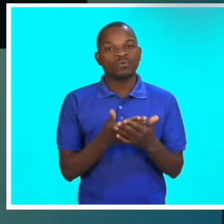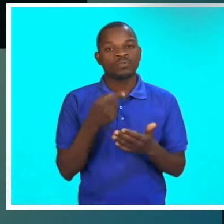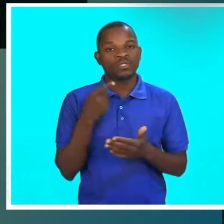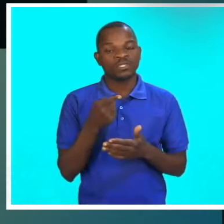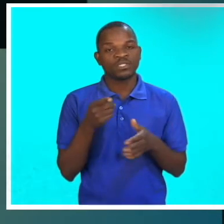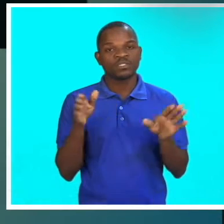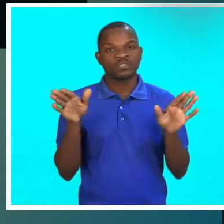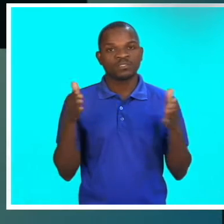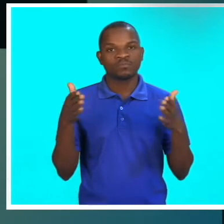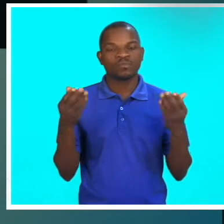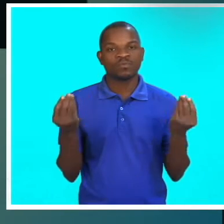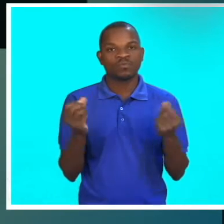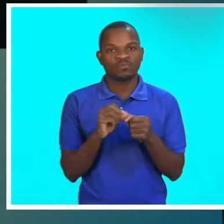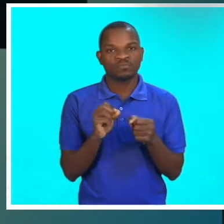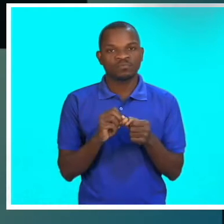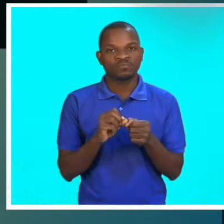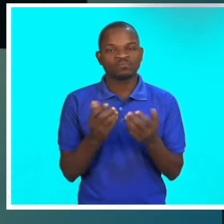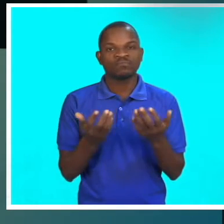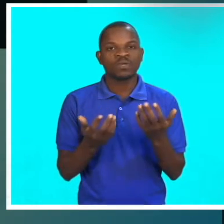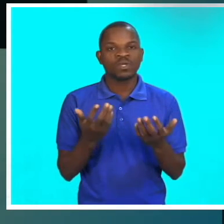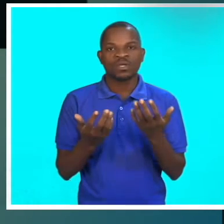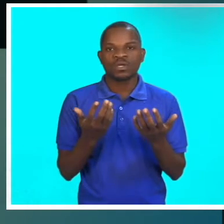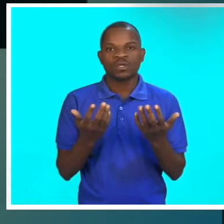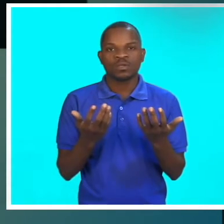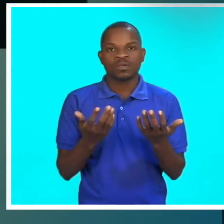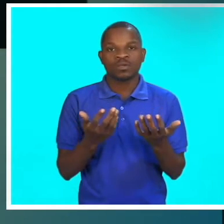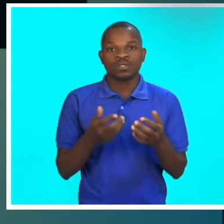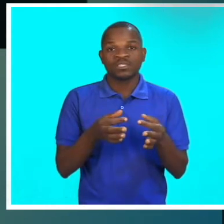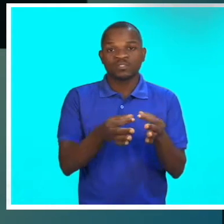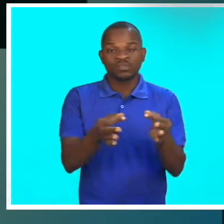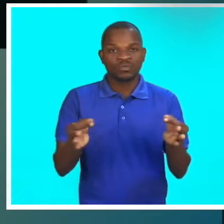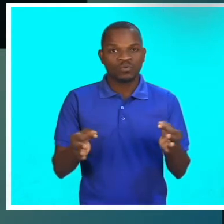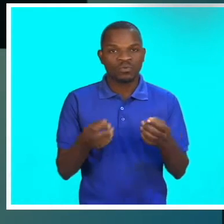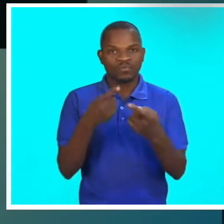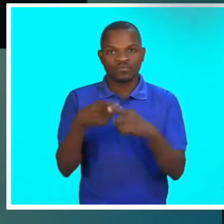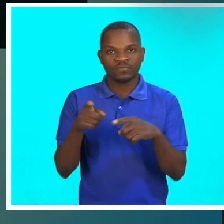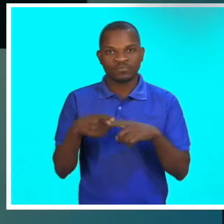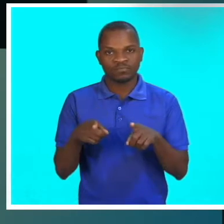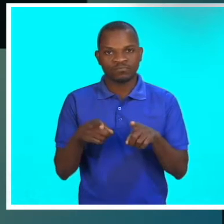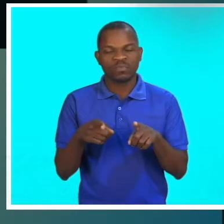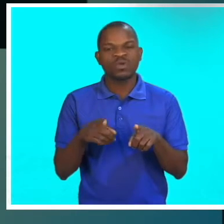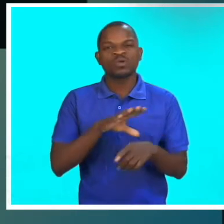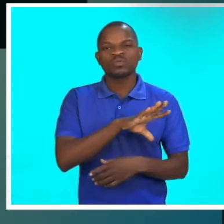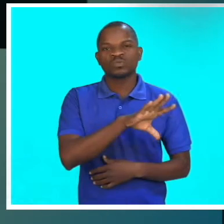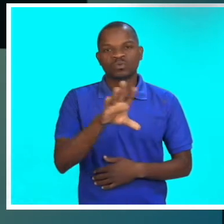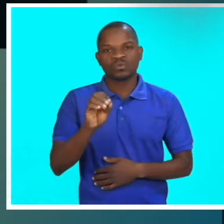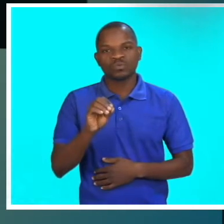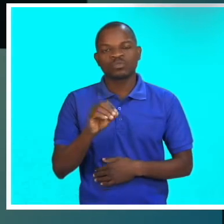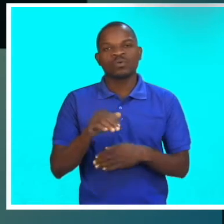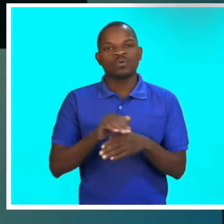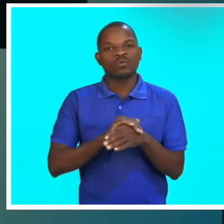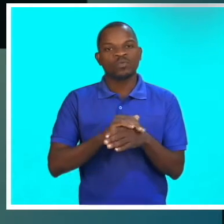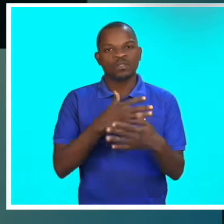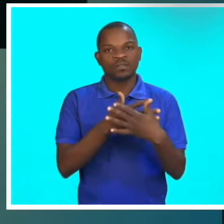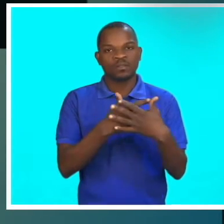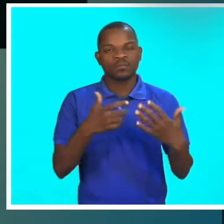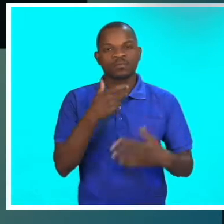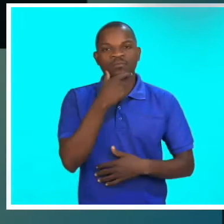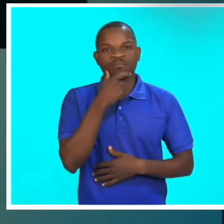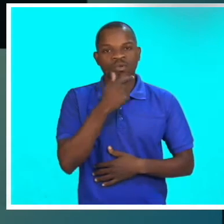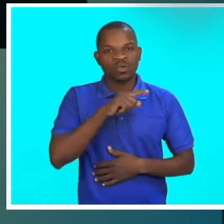é internacional, tanto que tem esse nome aqui, é no Flytime. Então, os documentos que